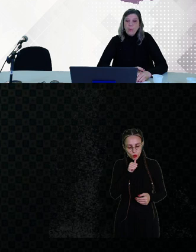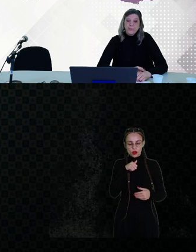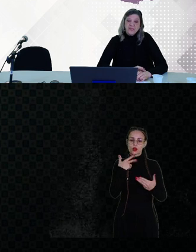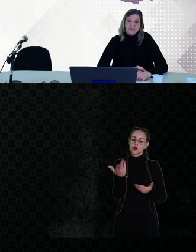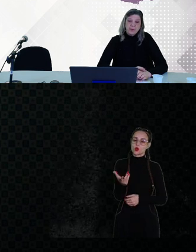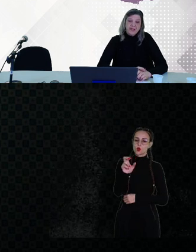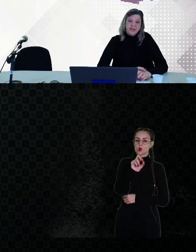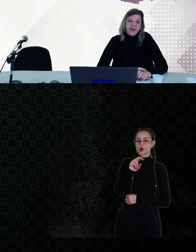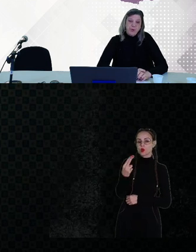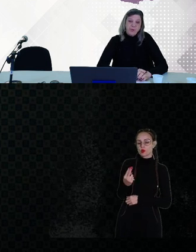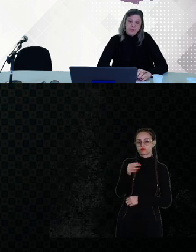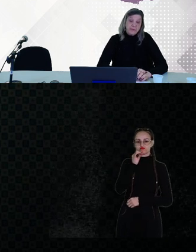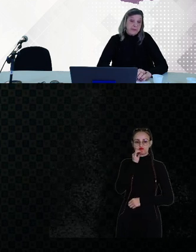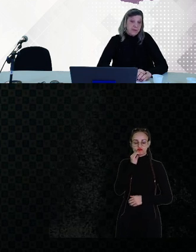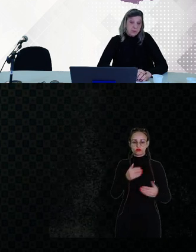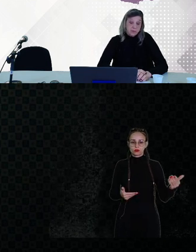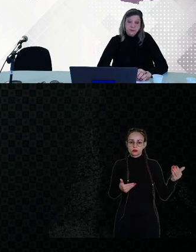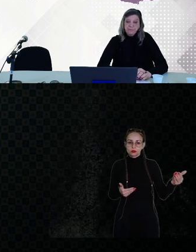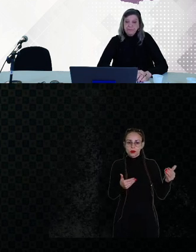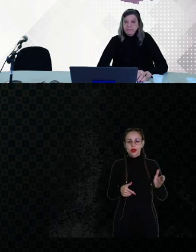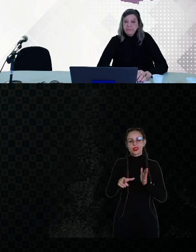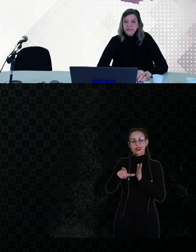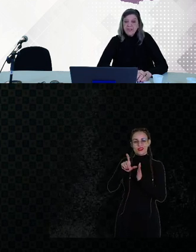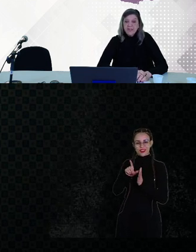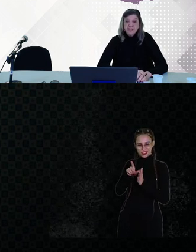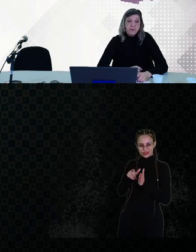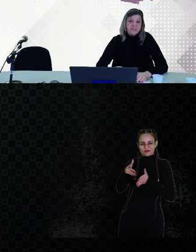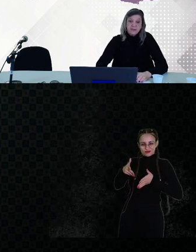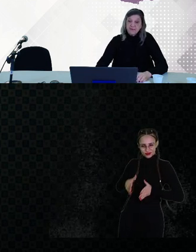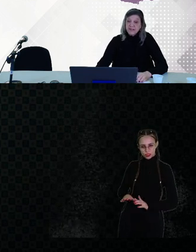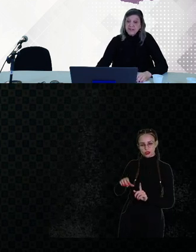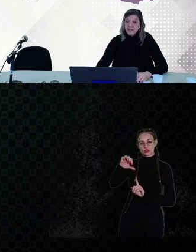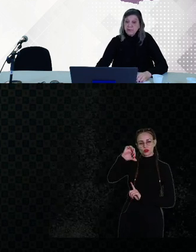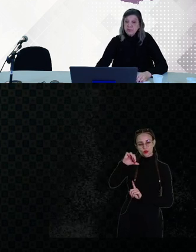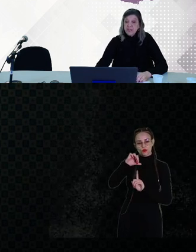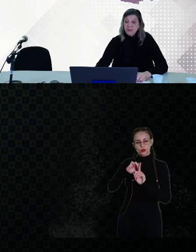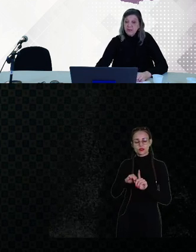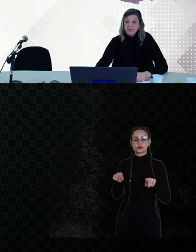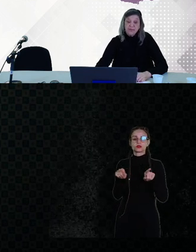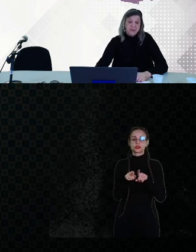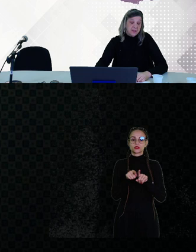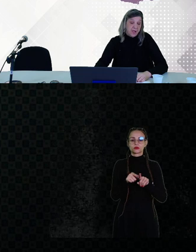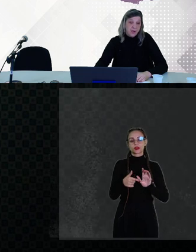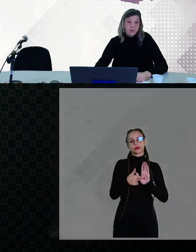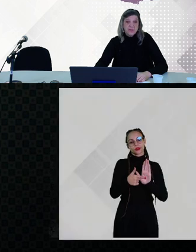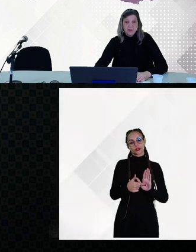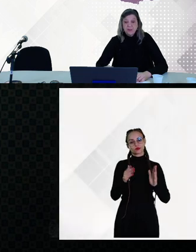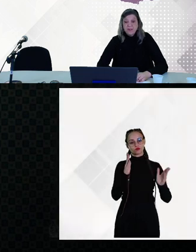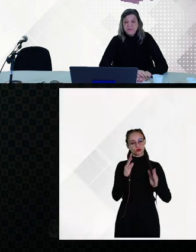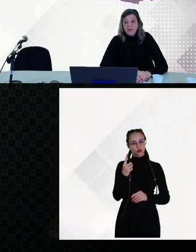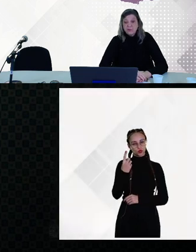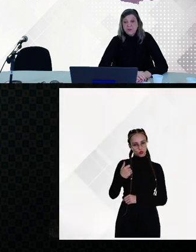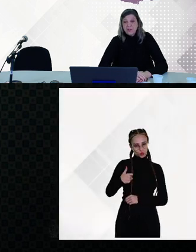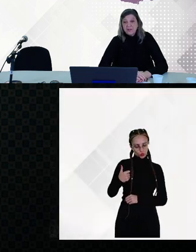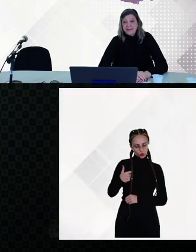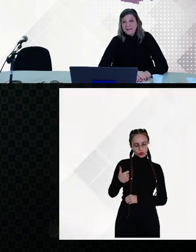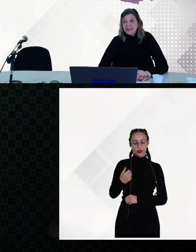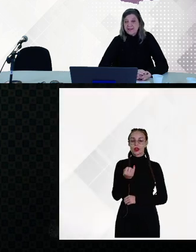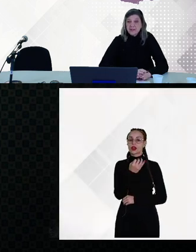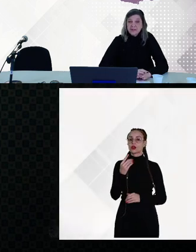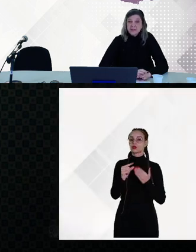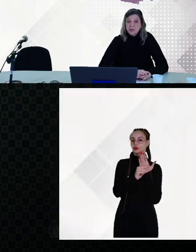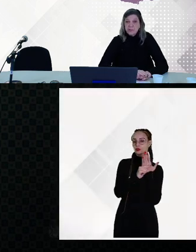ou, por exemplo, ele é um bebê prematuro e ainda pode se manifestar nesse primeiro ano de vida. Alguns autores falam de